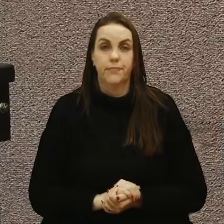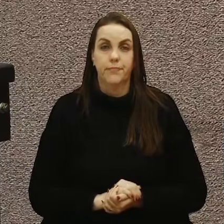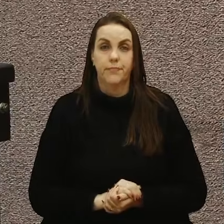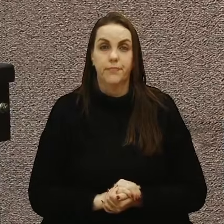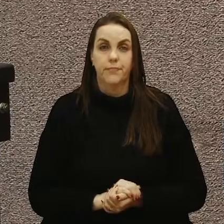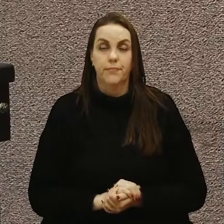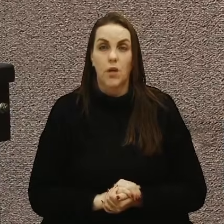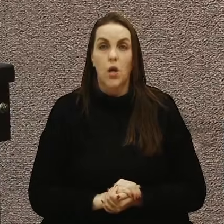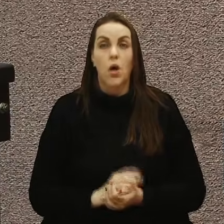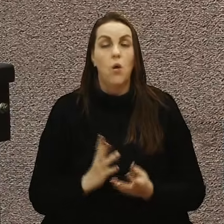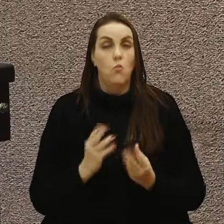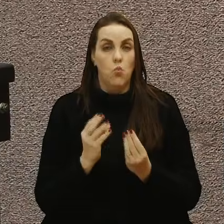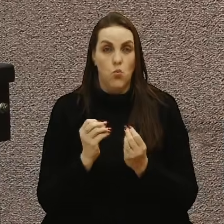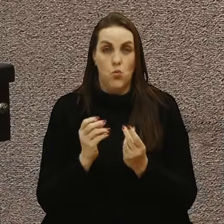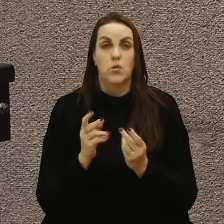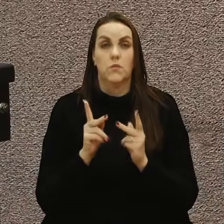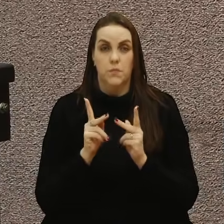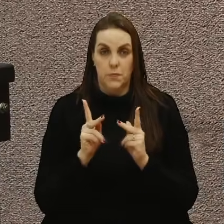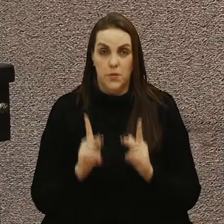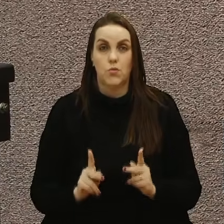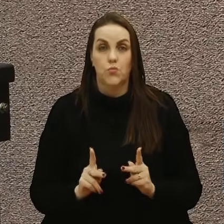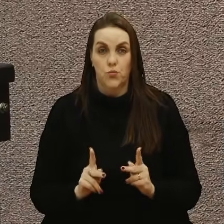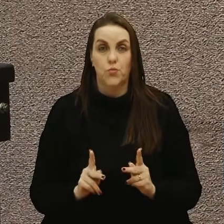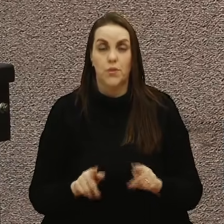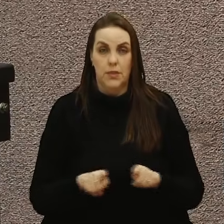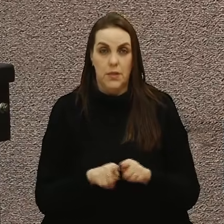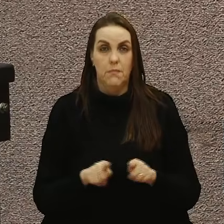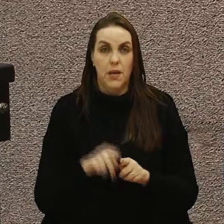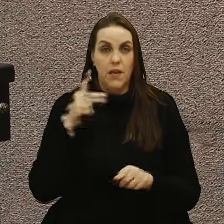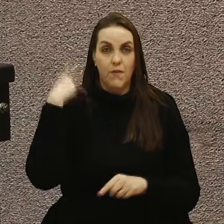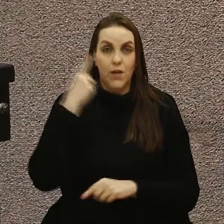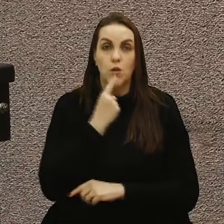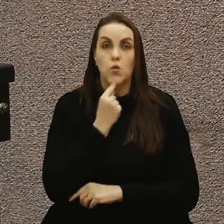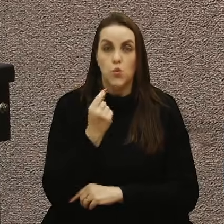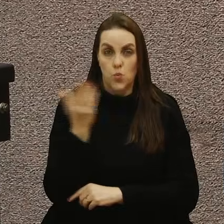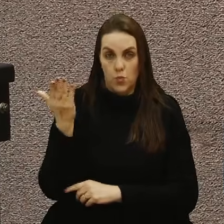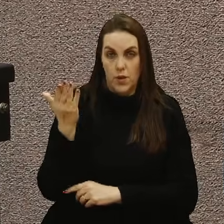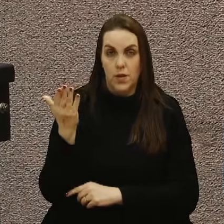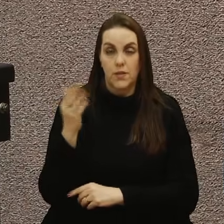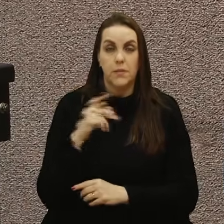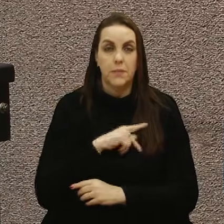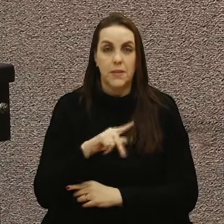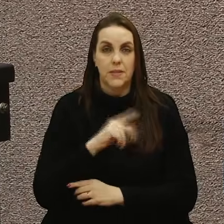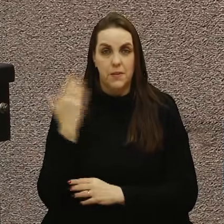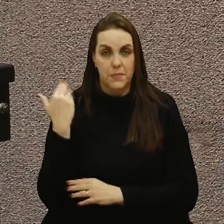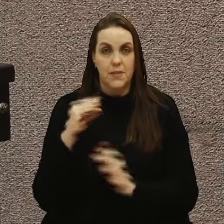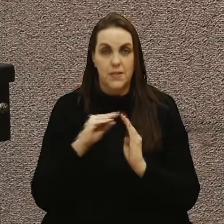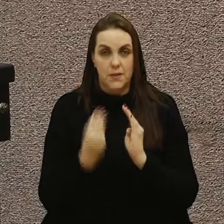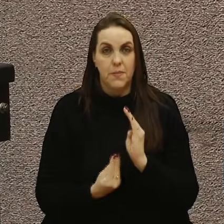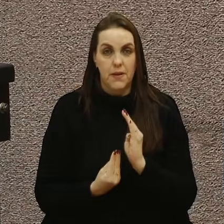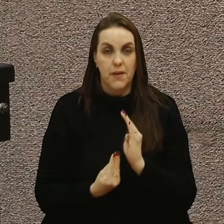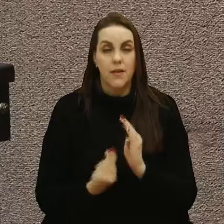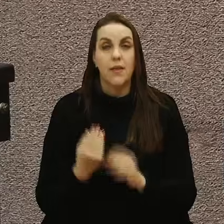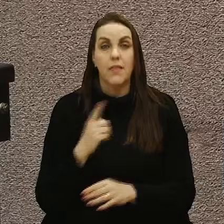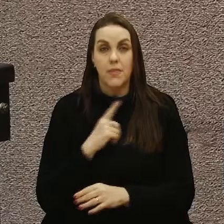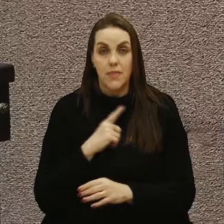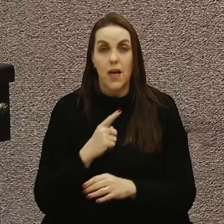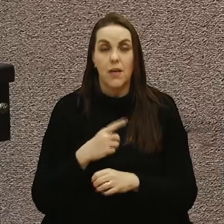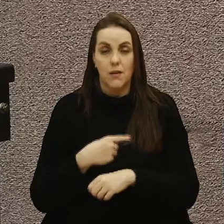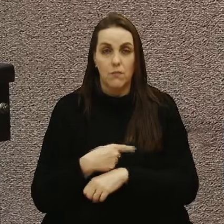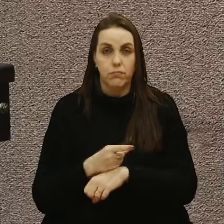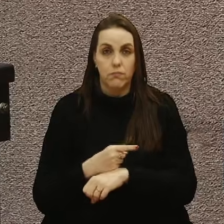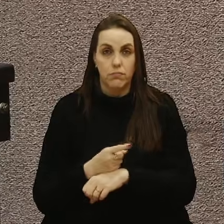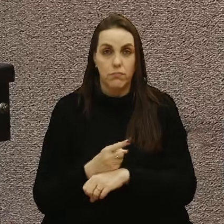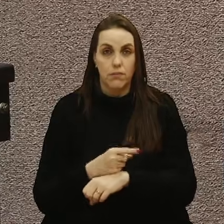grande parte, inclusive, vereador João Wes, o senhor que foi presidente do SAMAI, tem o hidrômetro em casa.